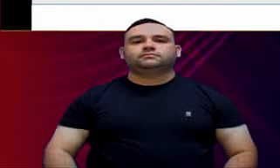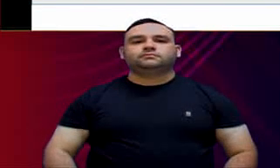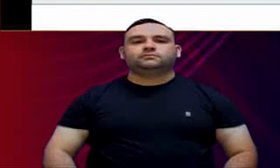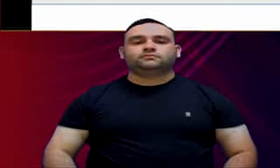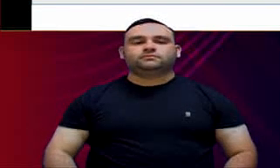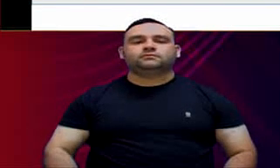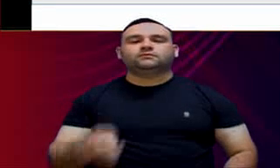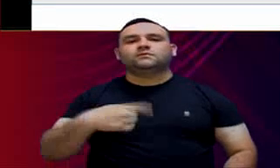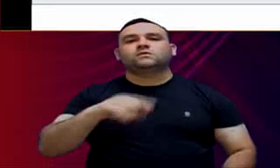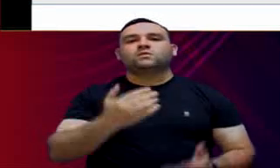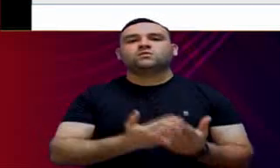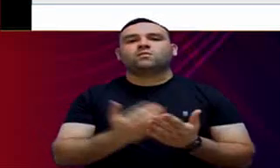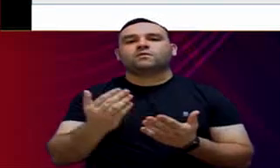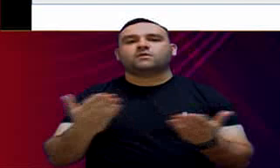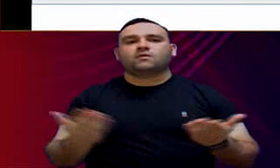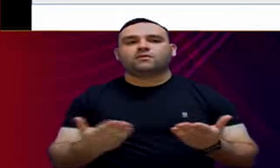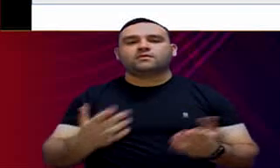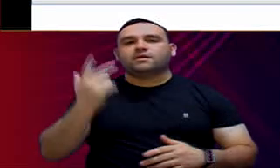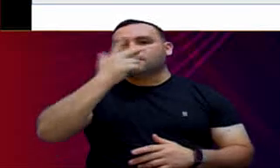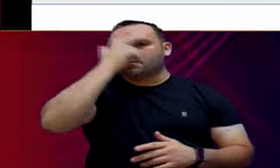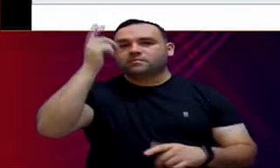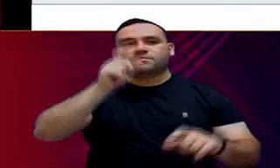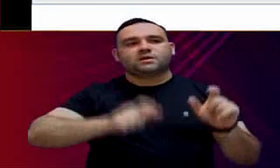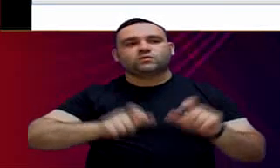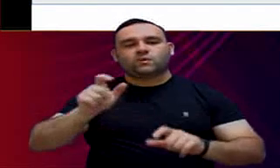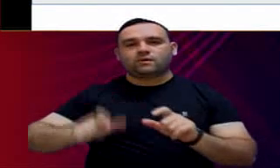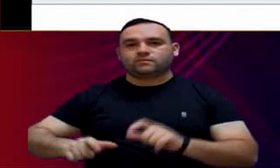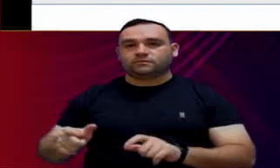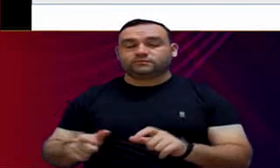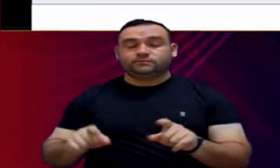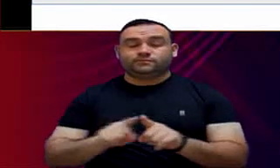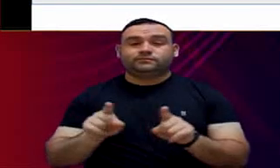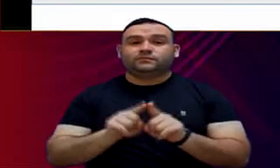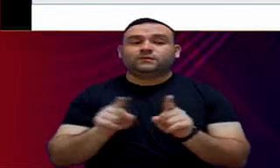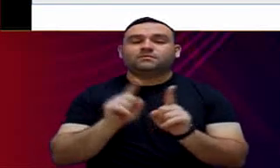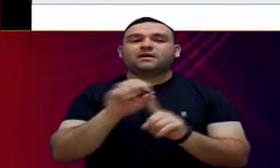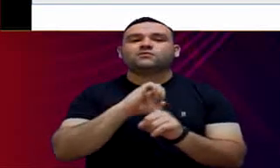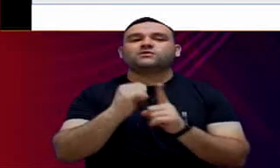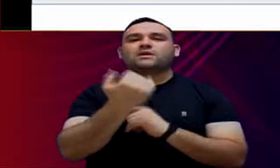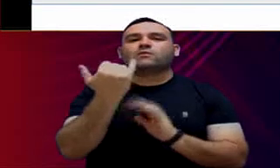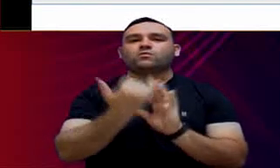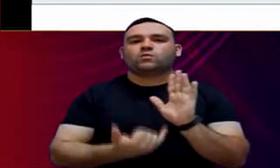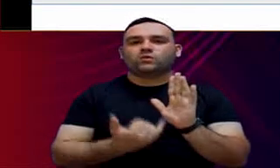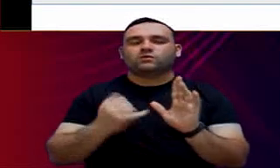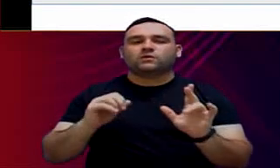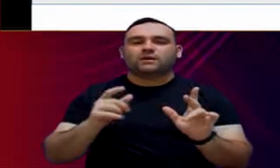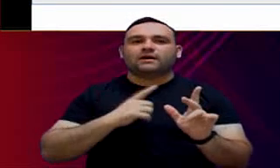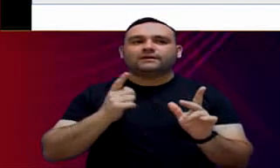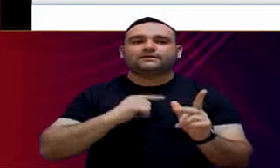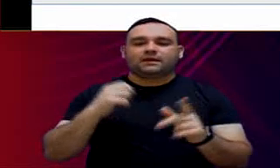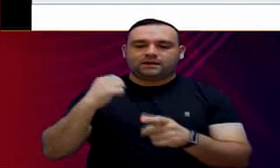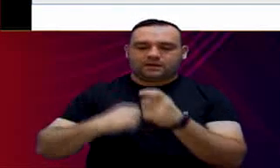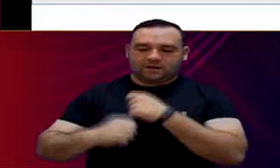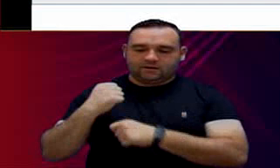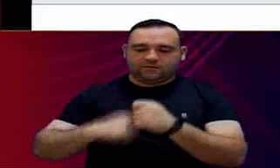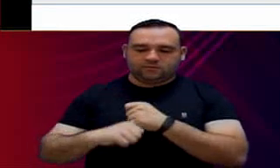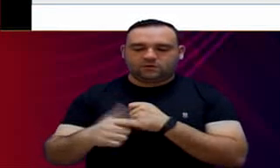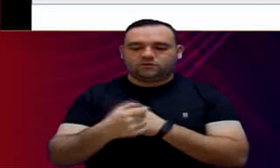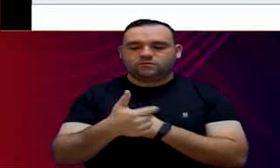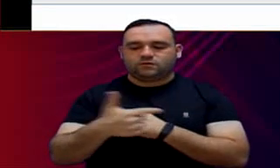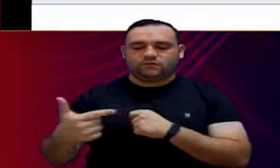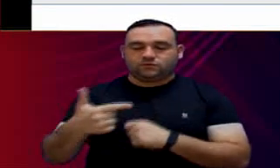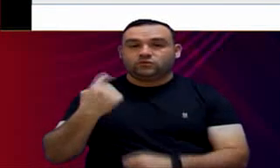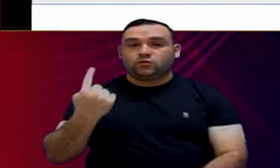começamos aqui com o pessoal e encargos sociais o empenhado em 2022 de